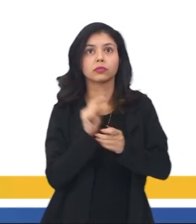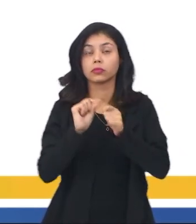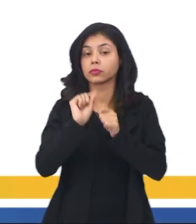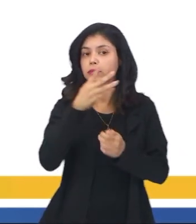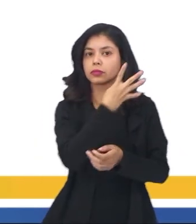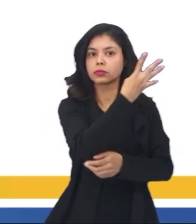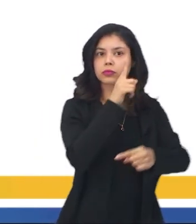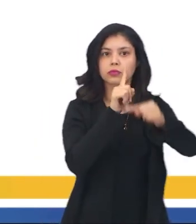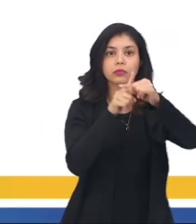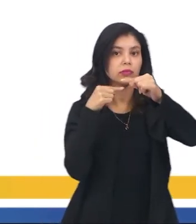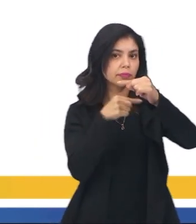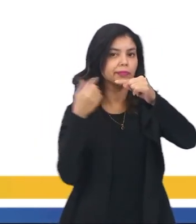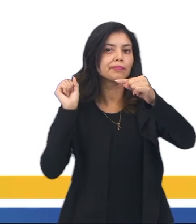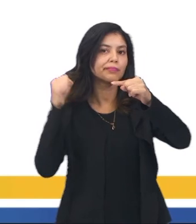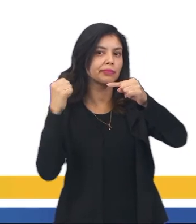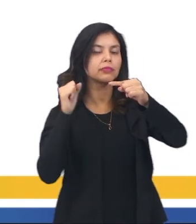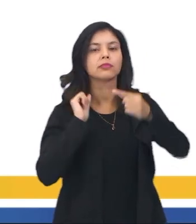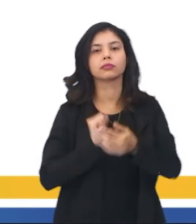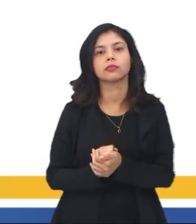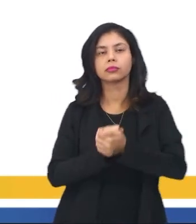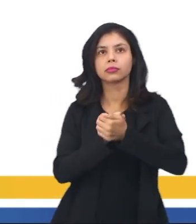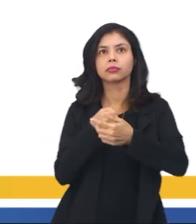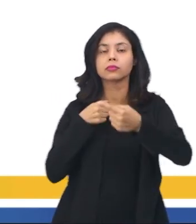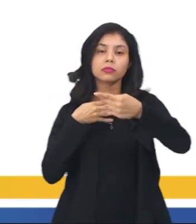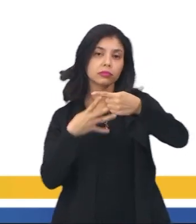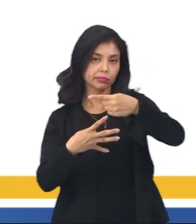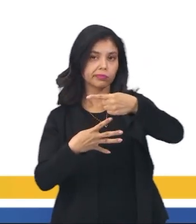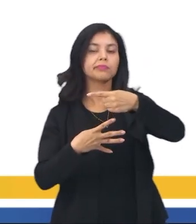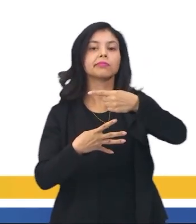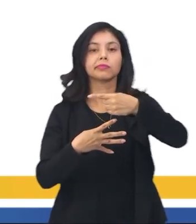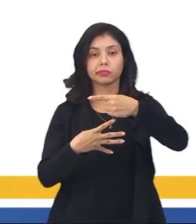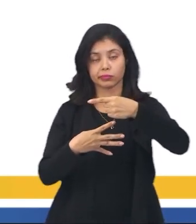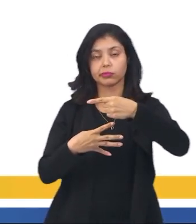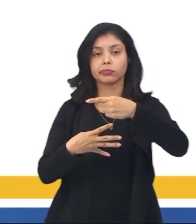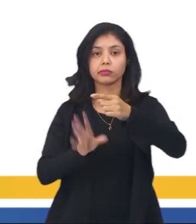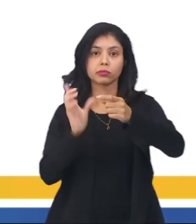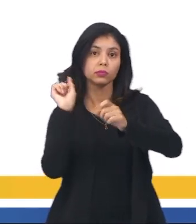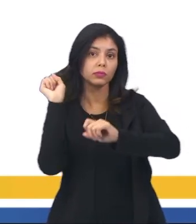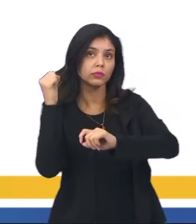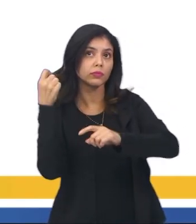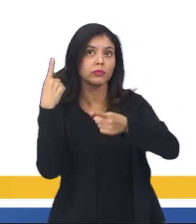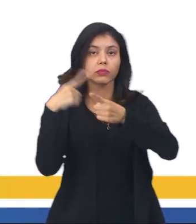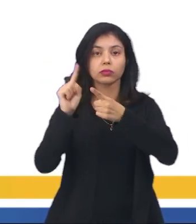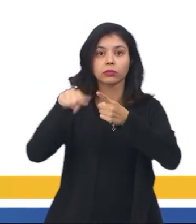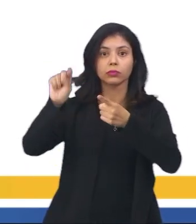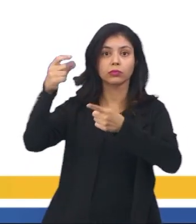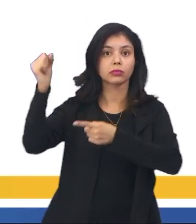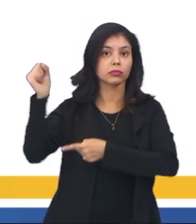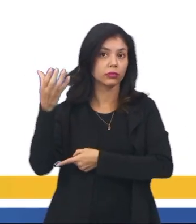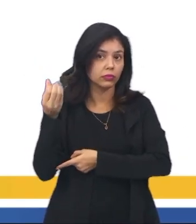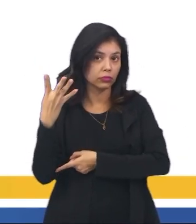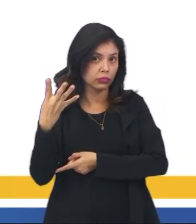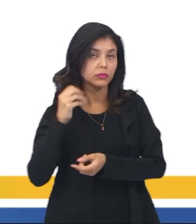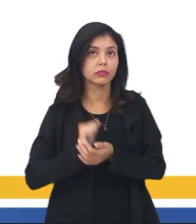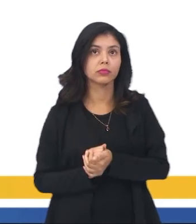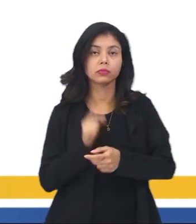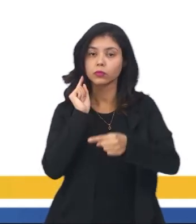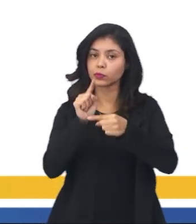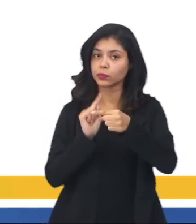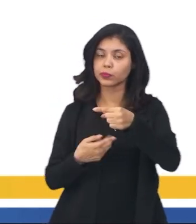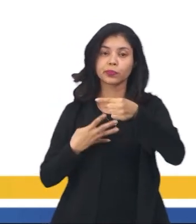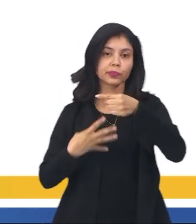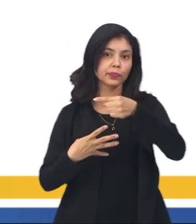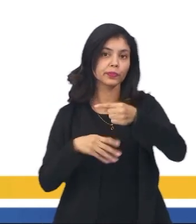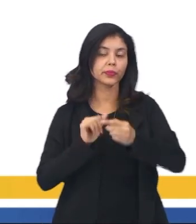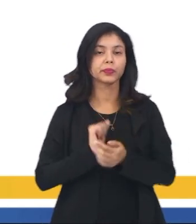obter, na verdade, né, 4 mais ou menos 8, porque 8 é raiz quadrada de 64 e eu vou dividir para